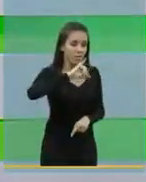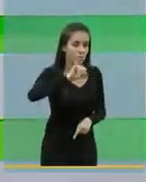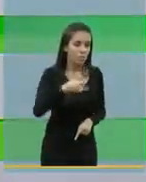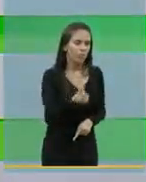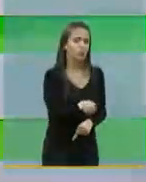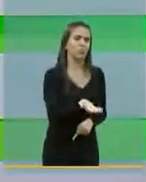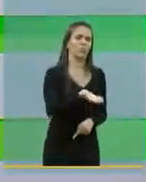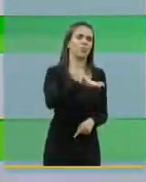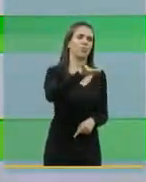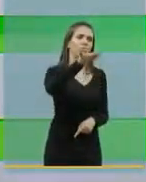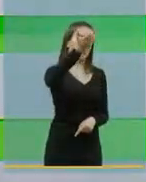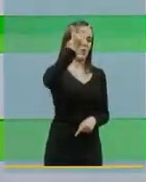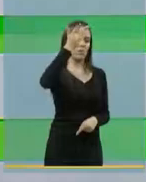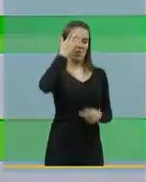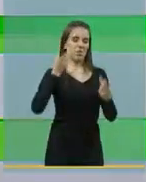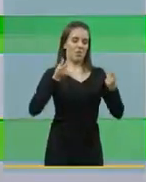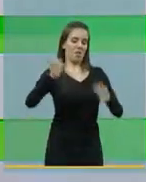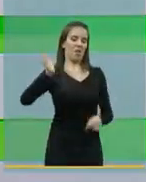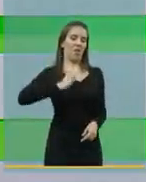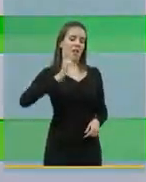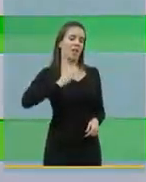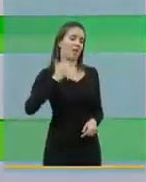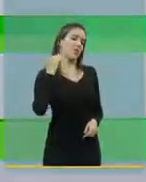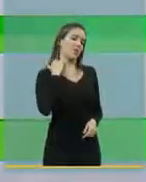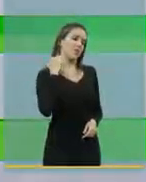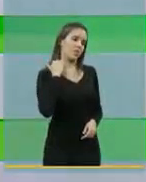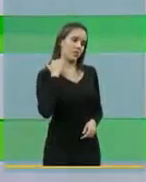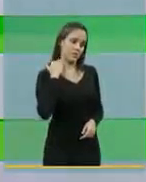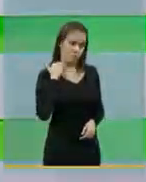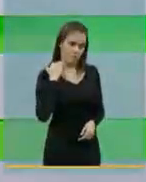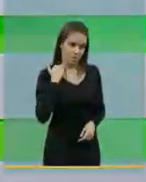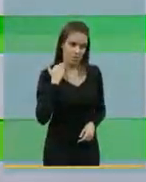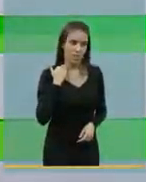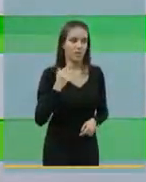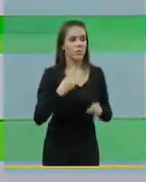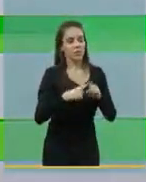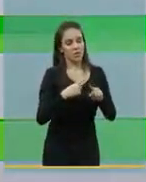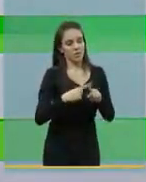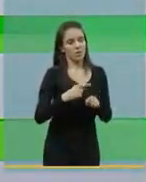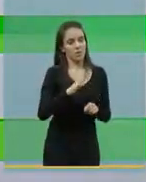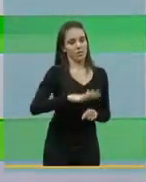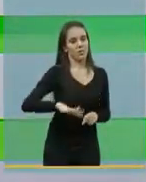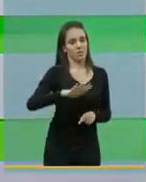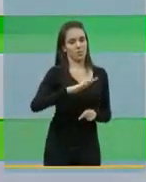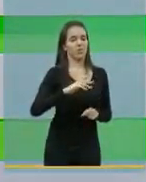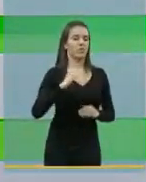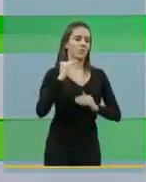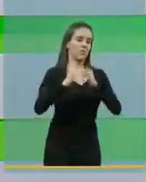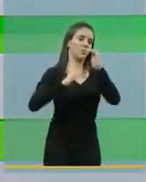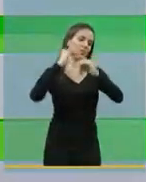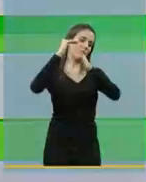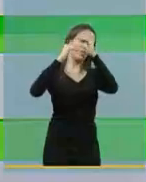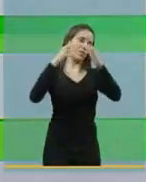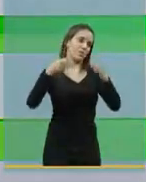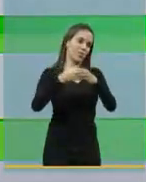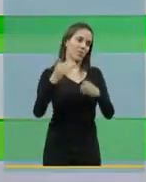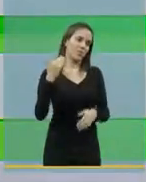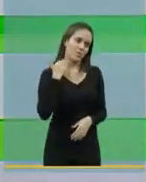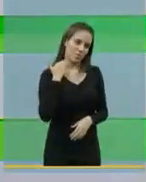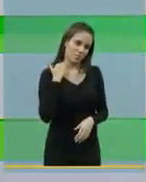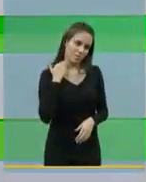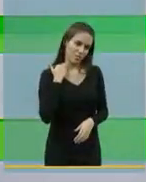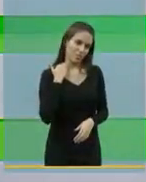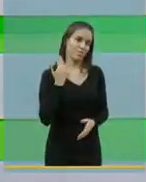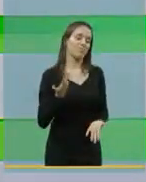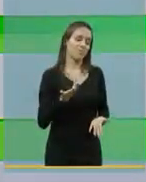juros enriquecendo banqueiros enchendo as contas bancárias neste monopólio do banco com quatro